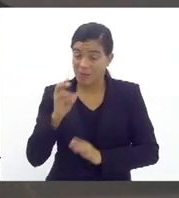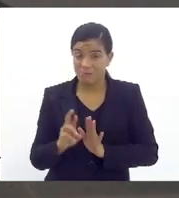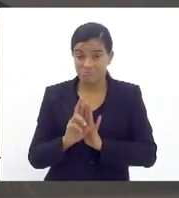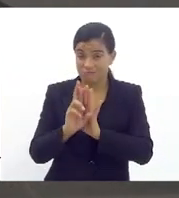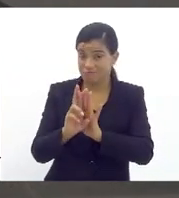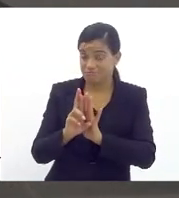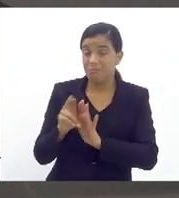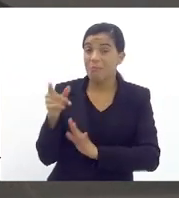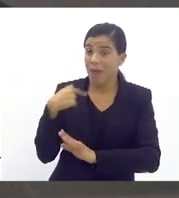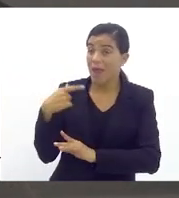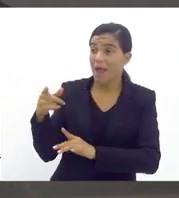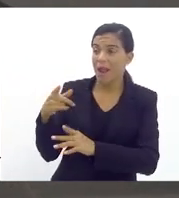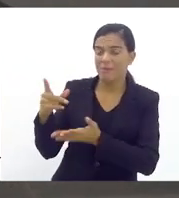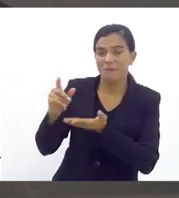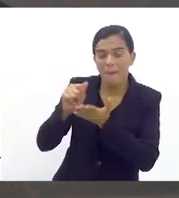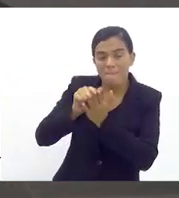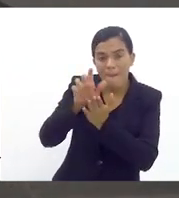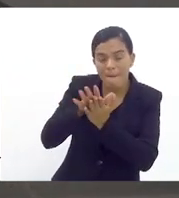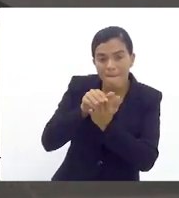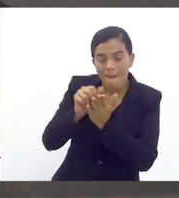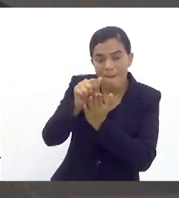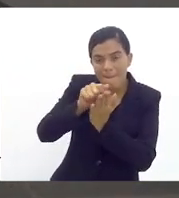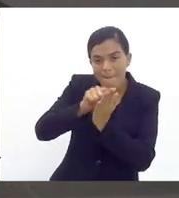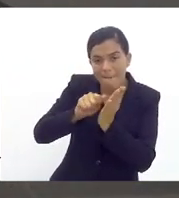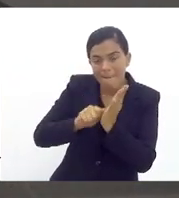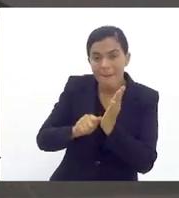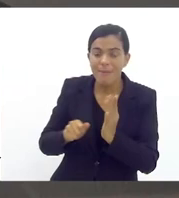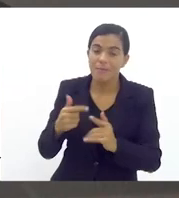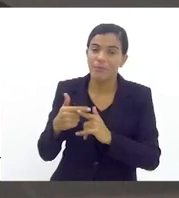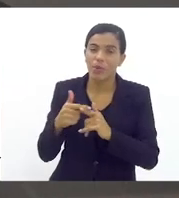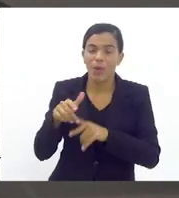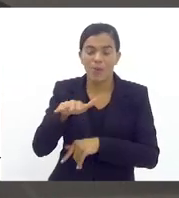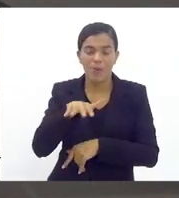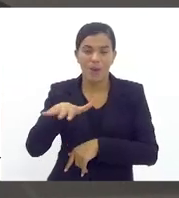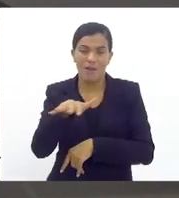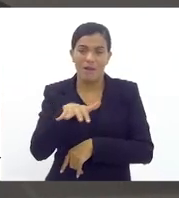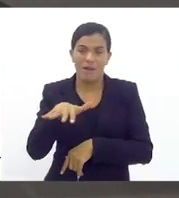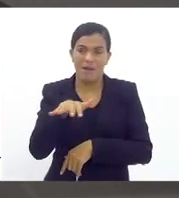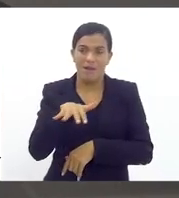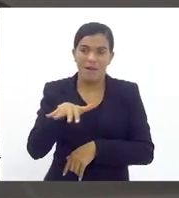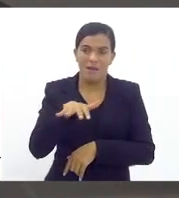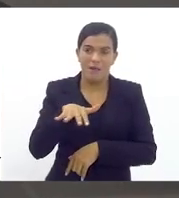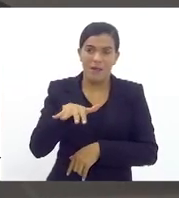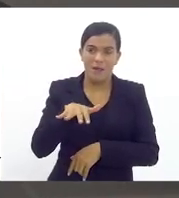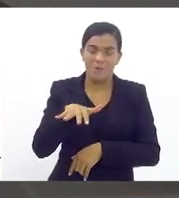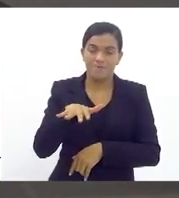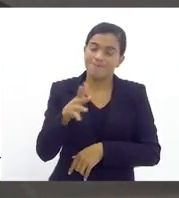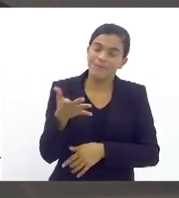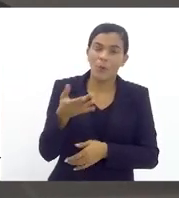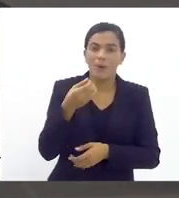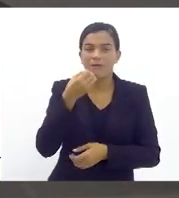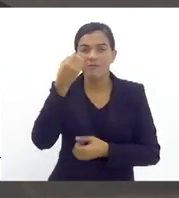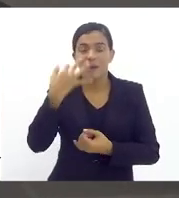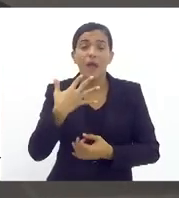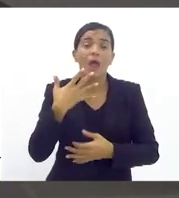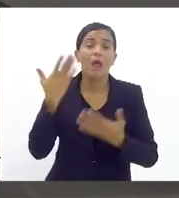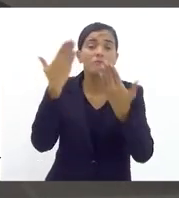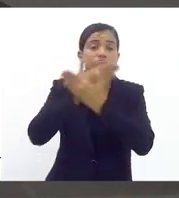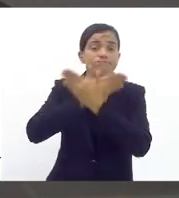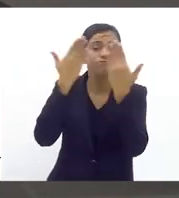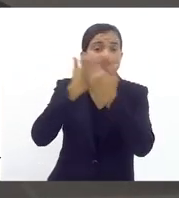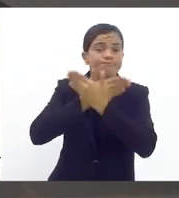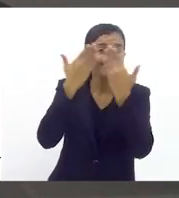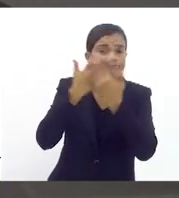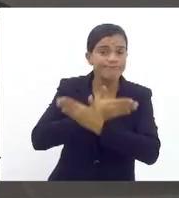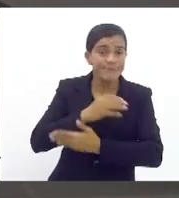para poder ouvir e trazer essas demandas para cá também, porque é um segmento muito, muito como se pode dizer, invisibilizado.